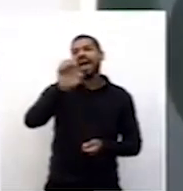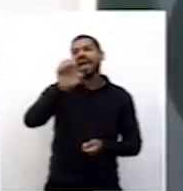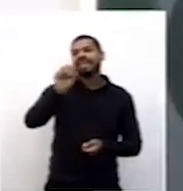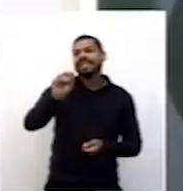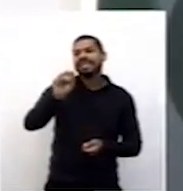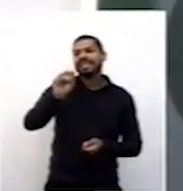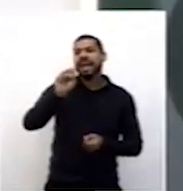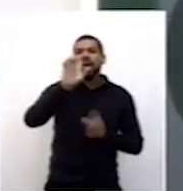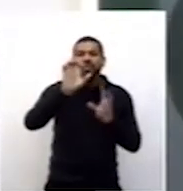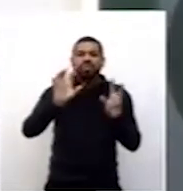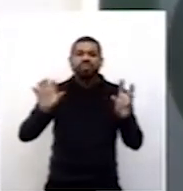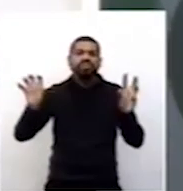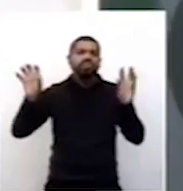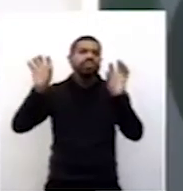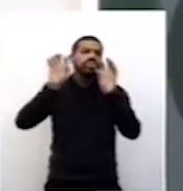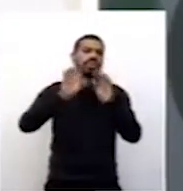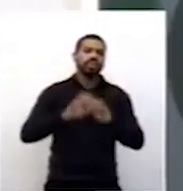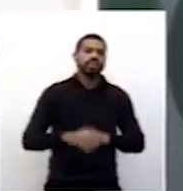inglês, pessoal?